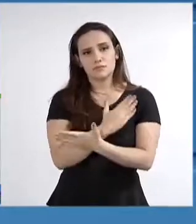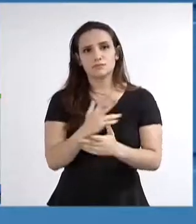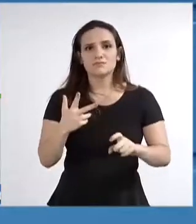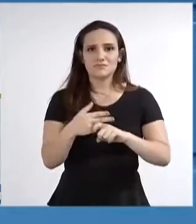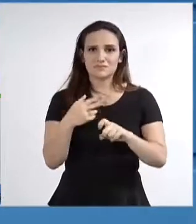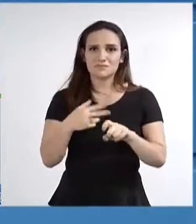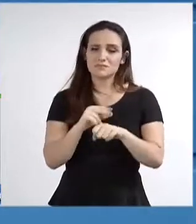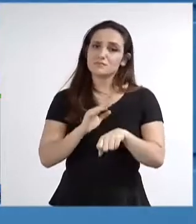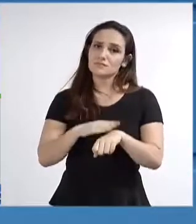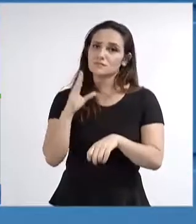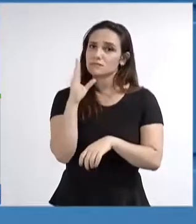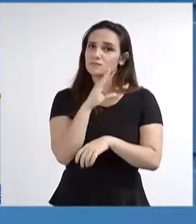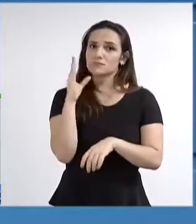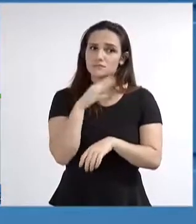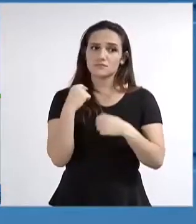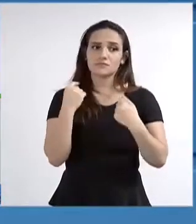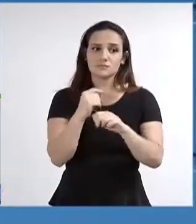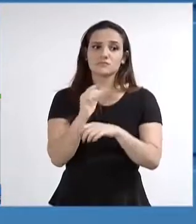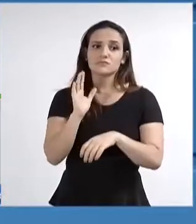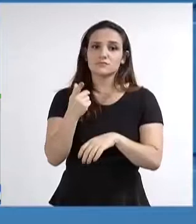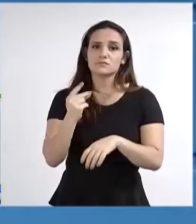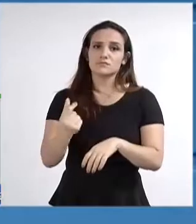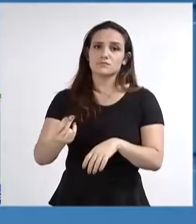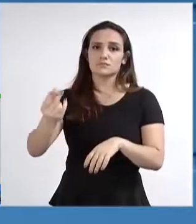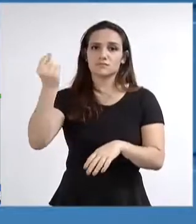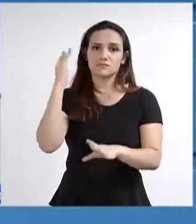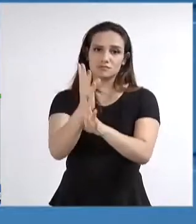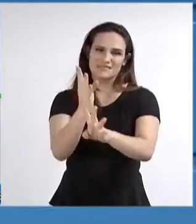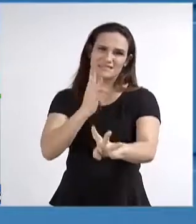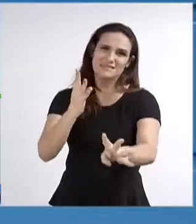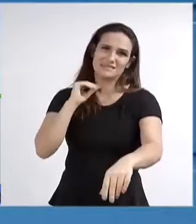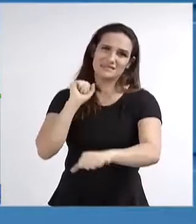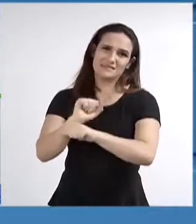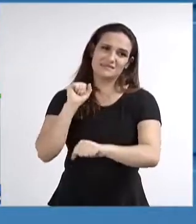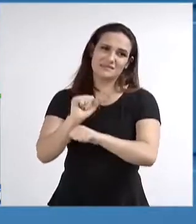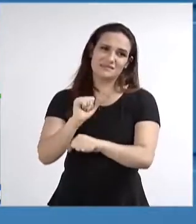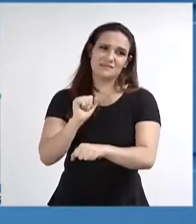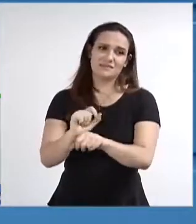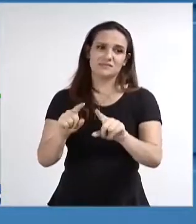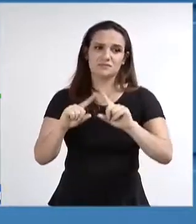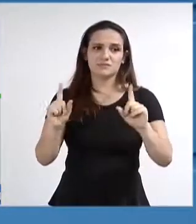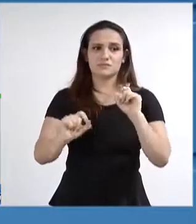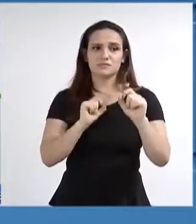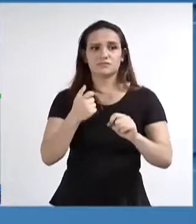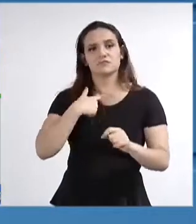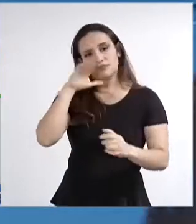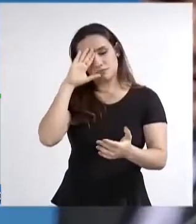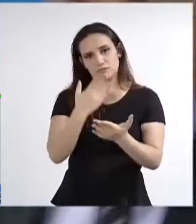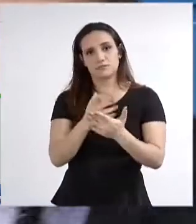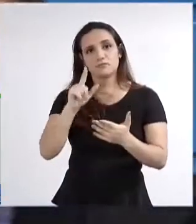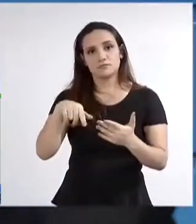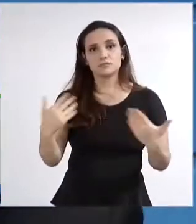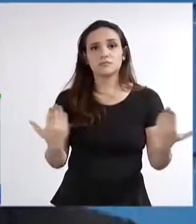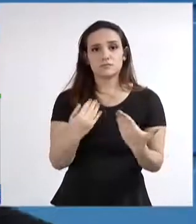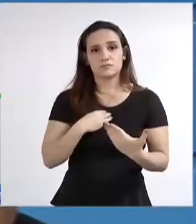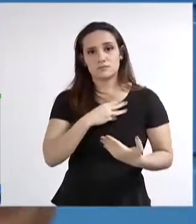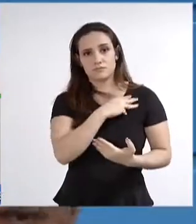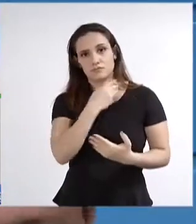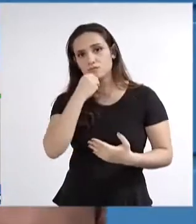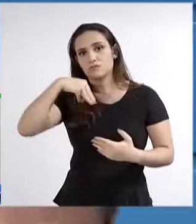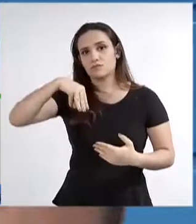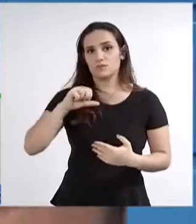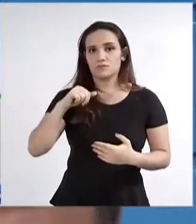estavam aí na fila há décadas, e a gente acredita, agora com o Luiz Henrique Mandetta, que é da